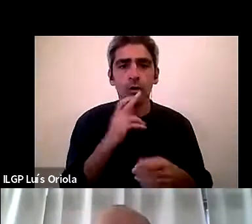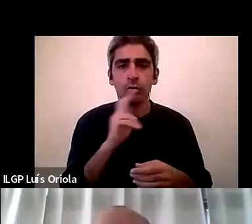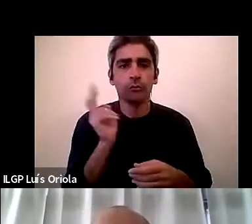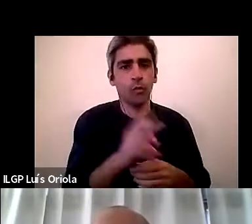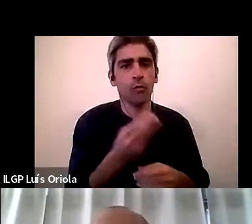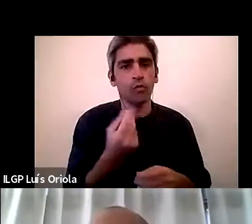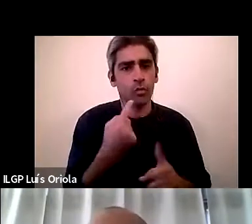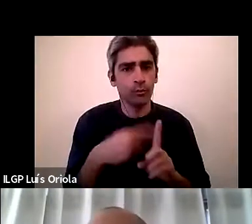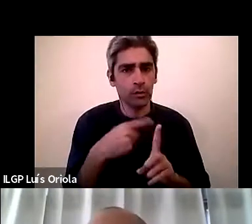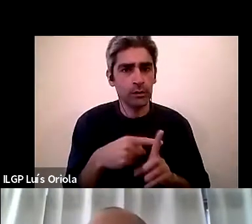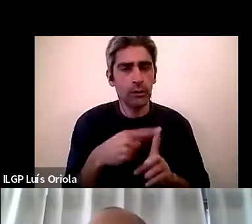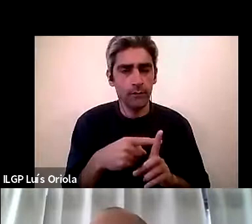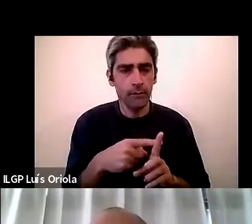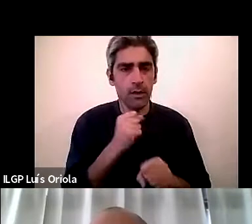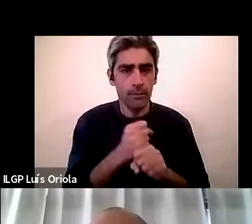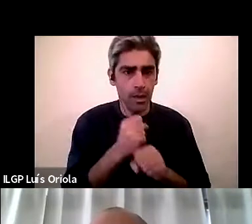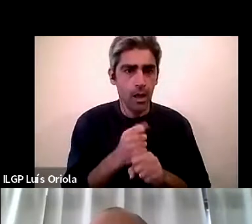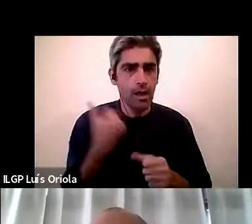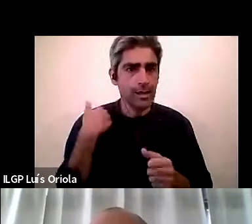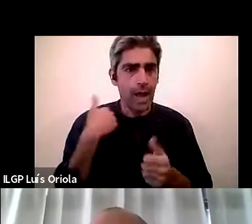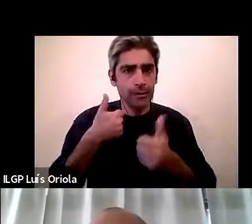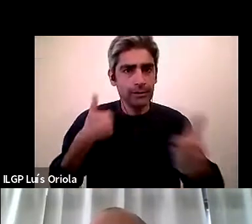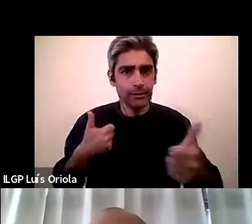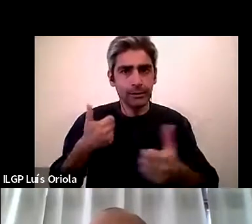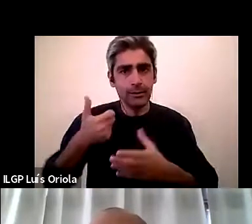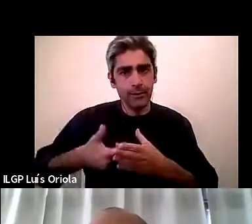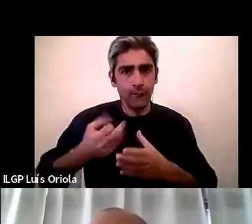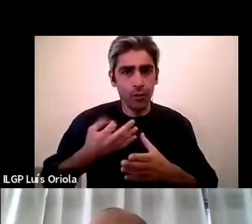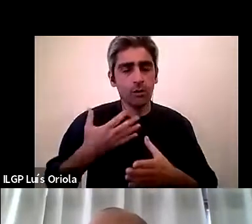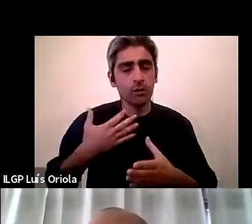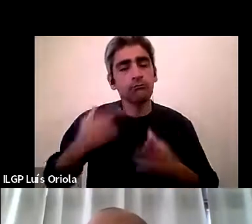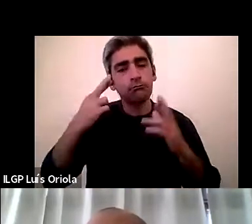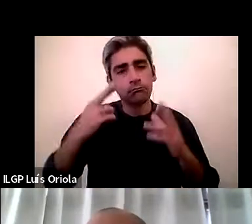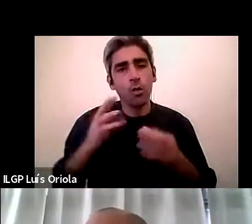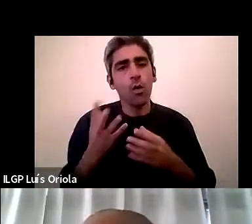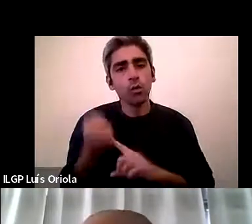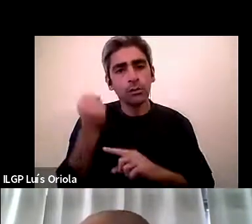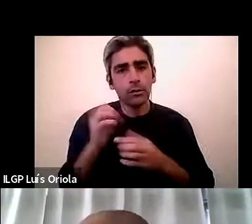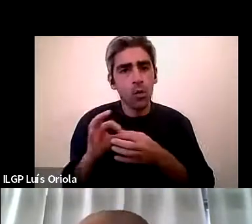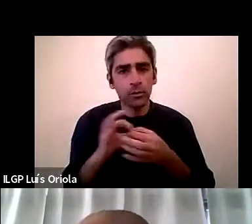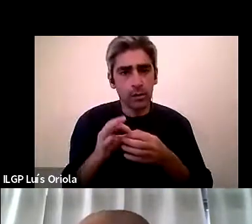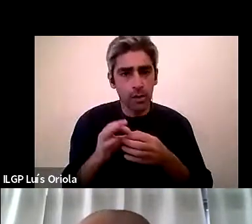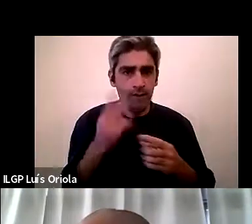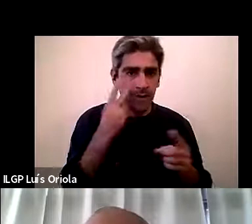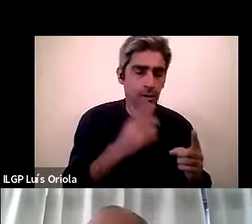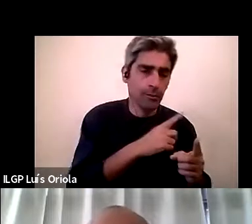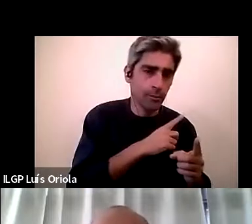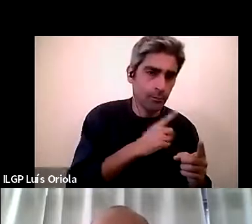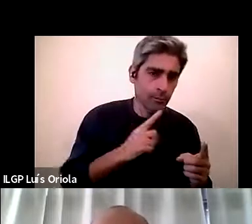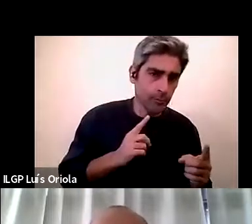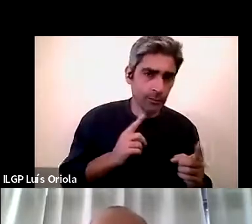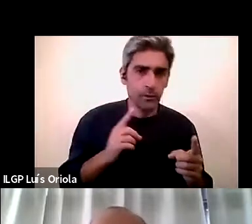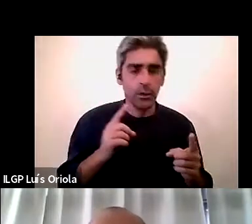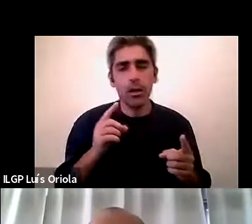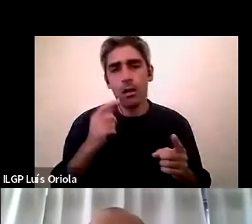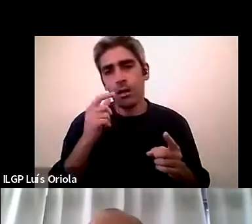muito positiva a trabalhar a partir de casa. Se conseguirmos conciliar a vida profissional, pessoal e familiar com base